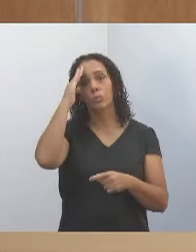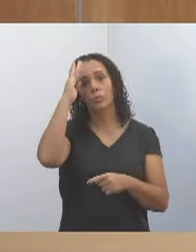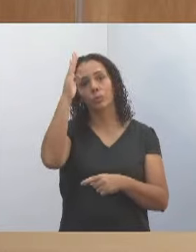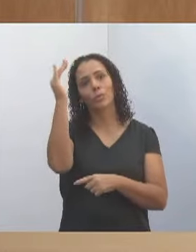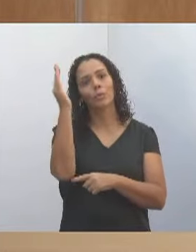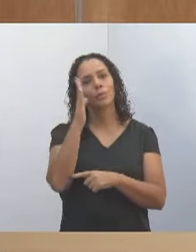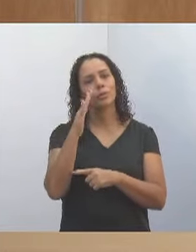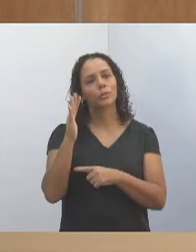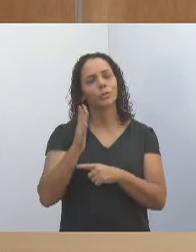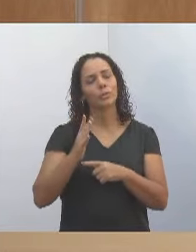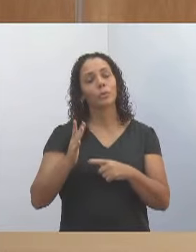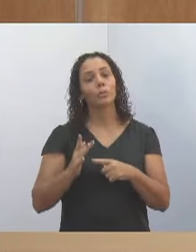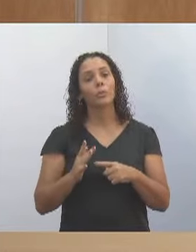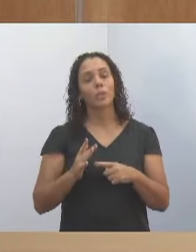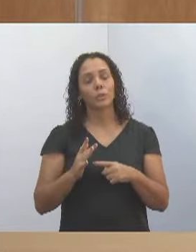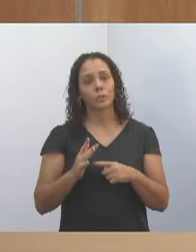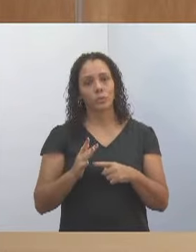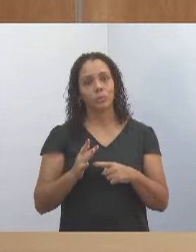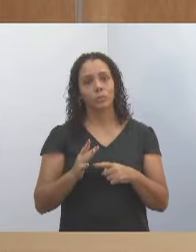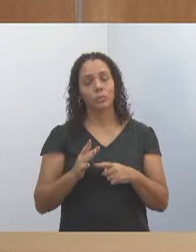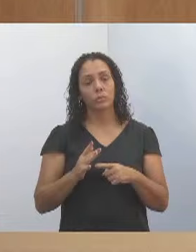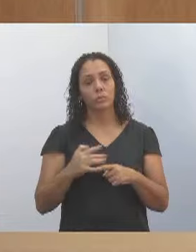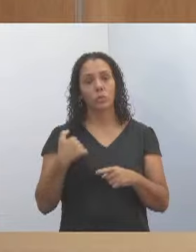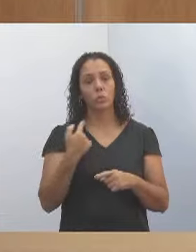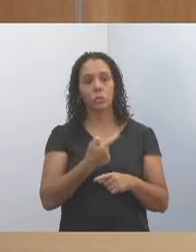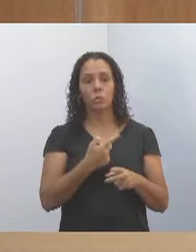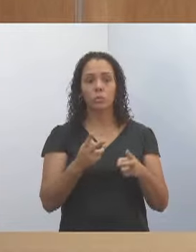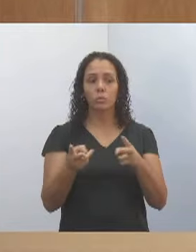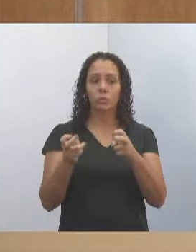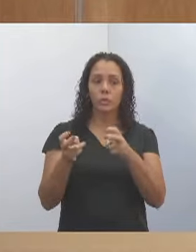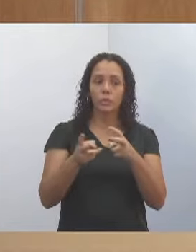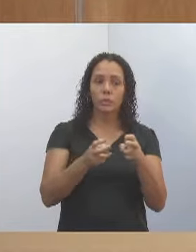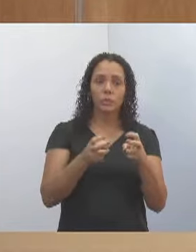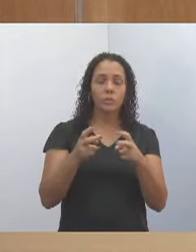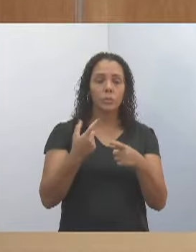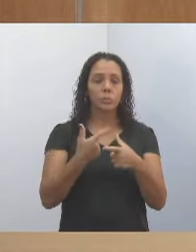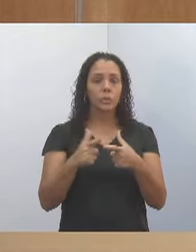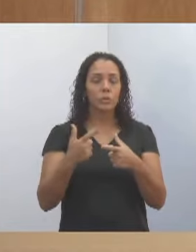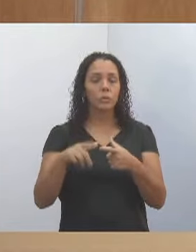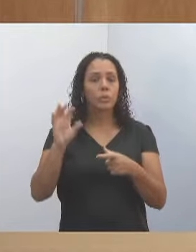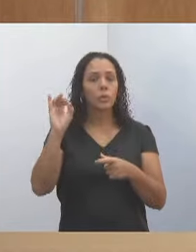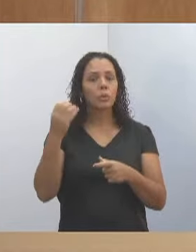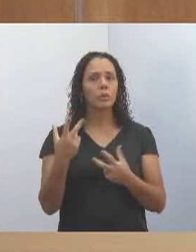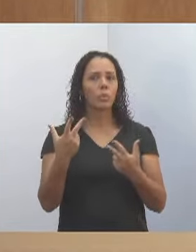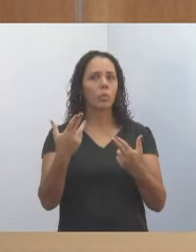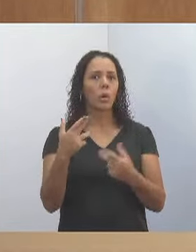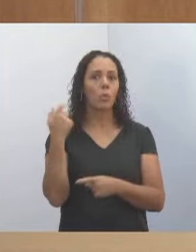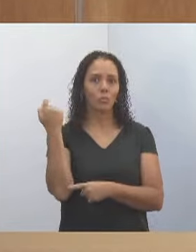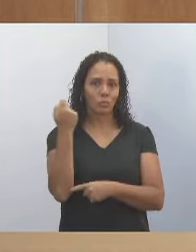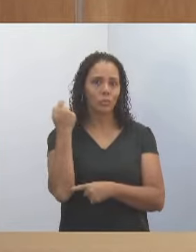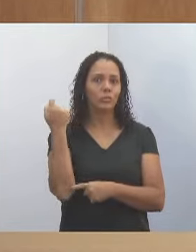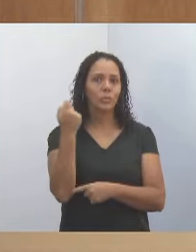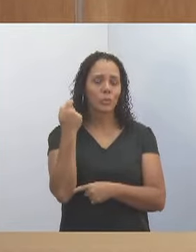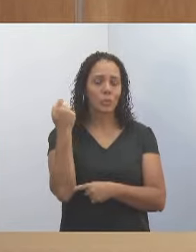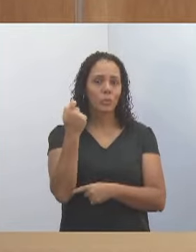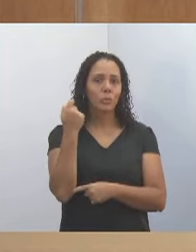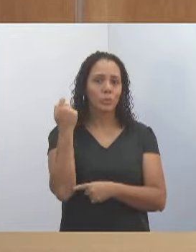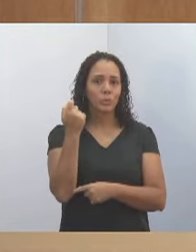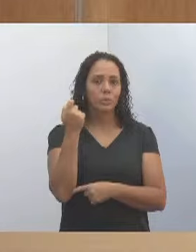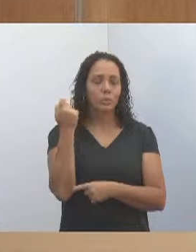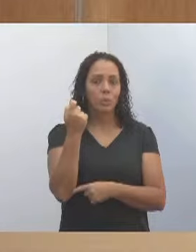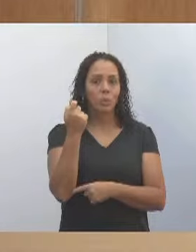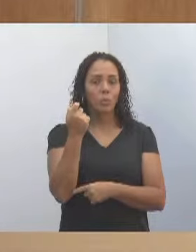Brasil. Nós vemos situações como ocorreu no Rio Grande do Sul, em que